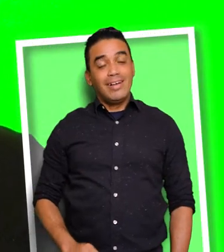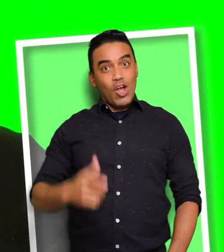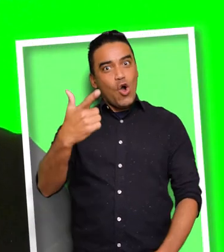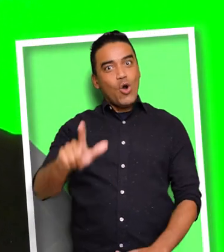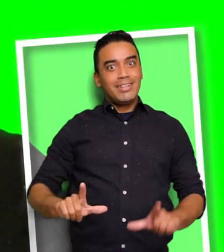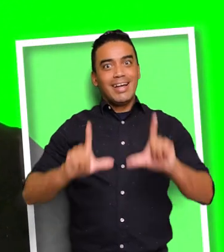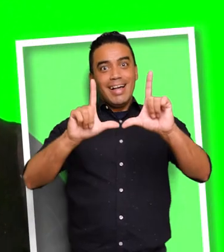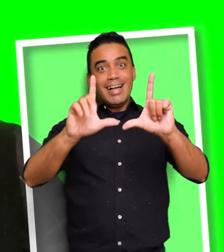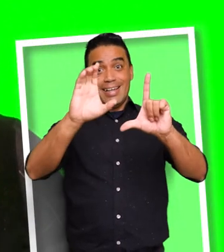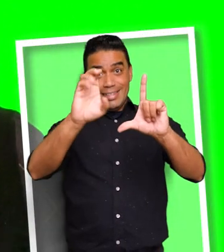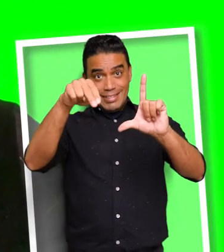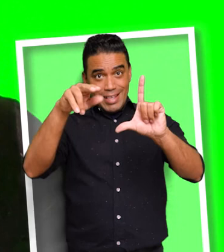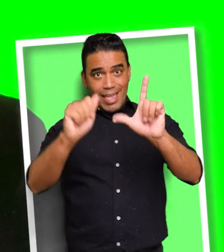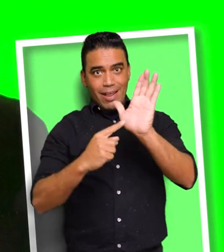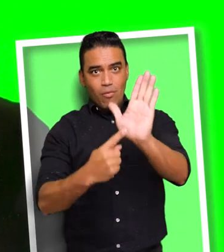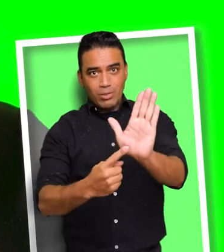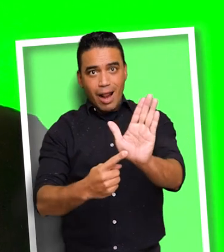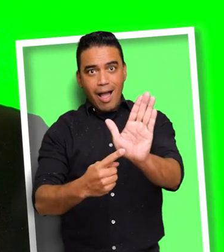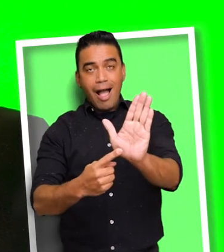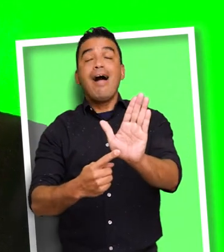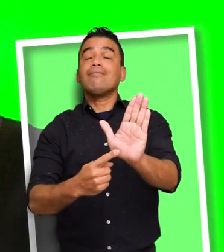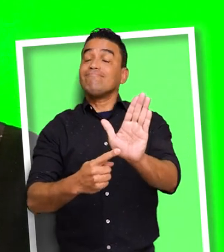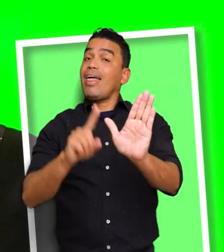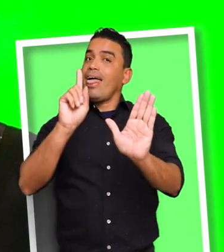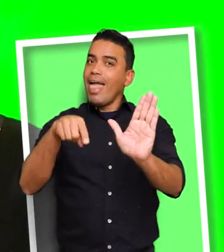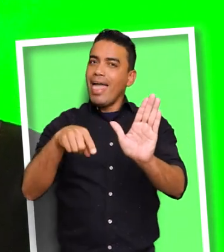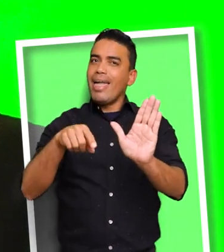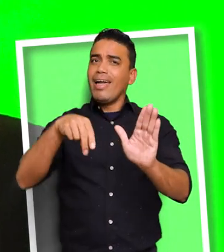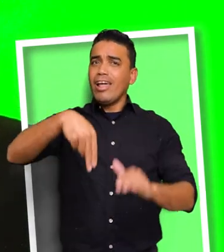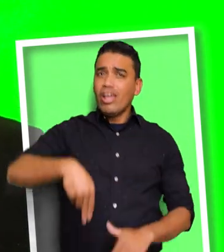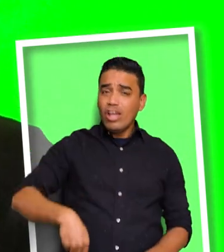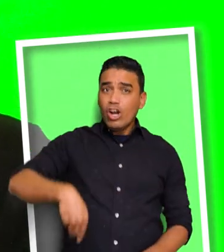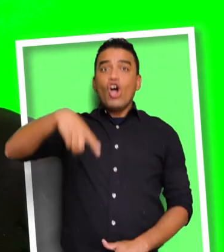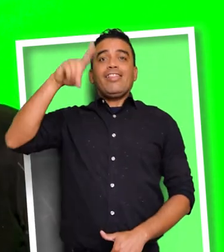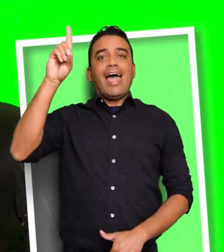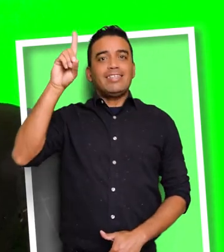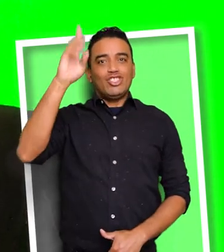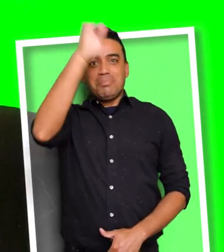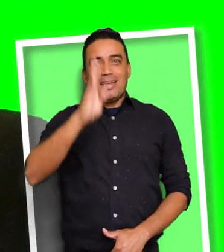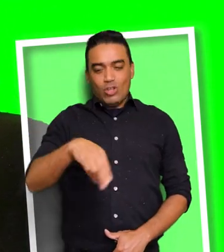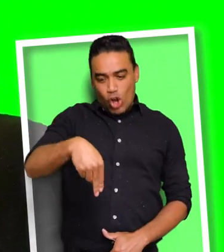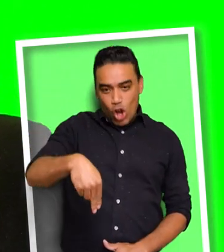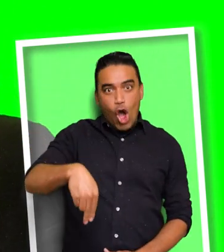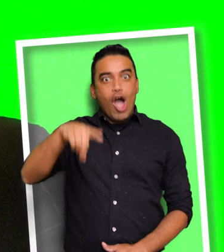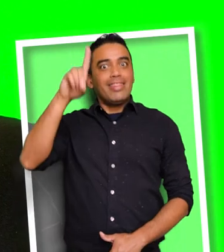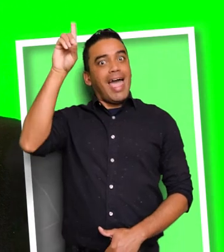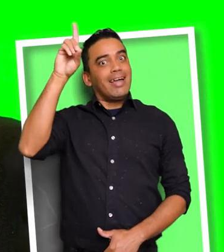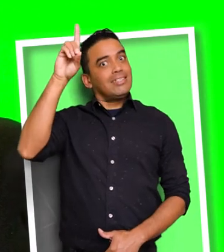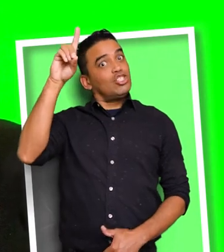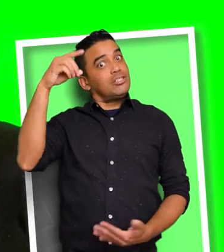outra cena que eu vou trazer para vocês é a cena do Nordeste, onde nós